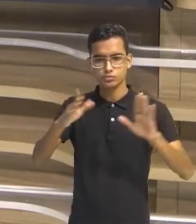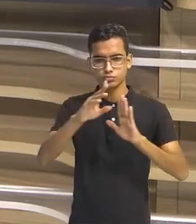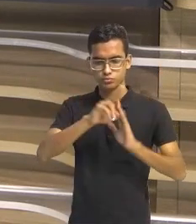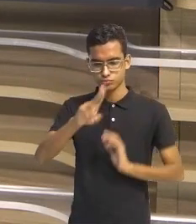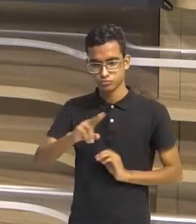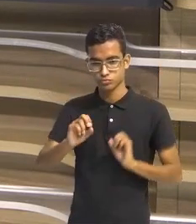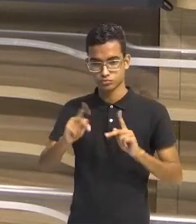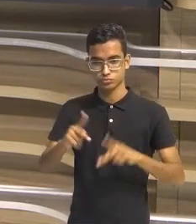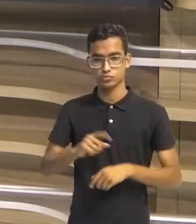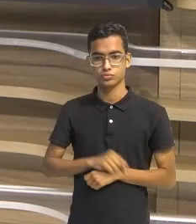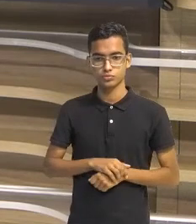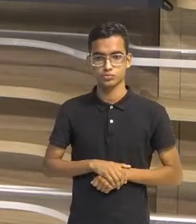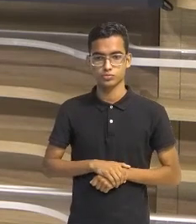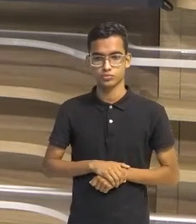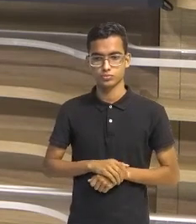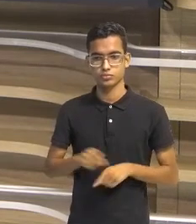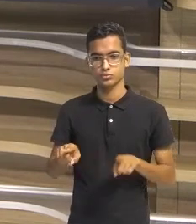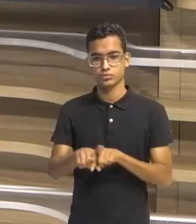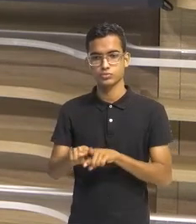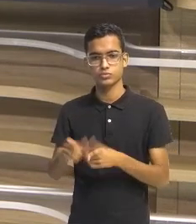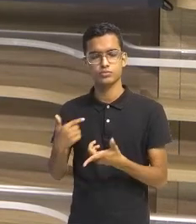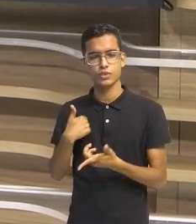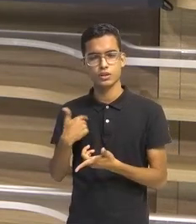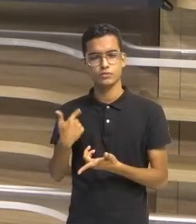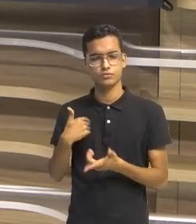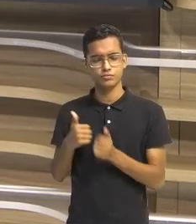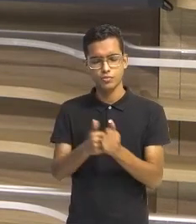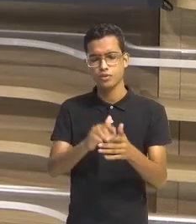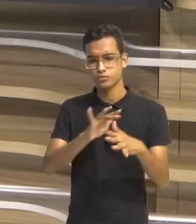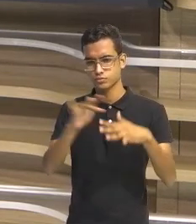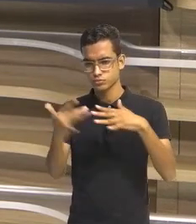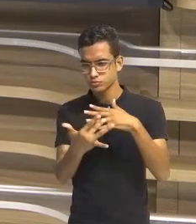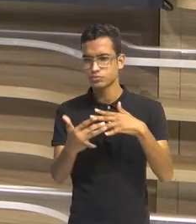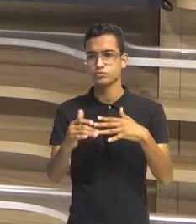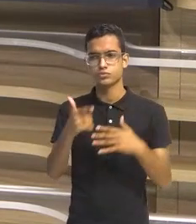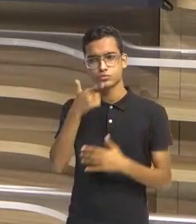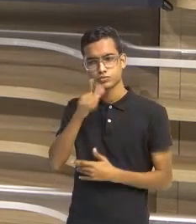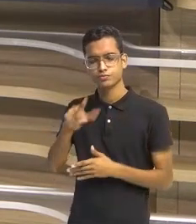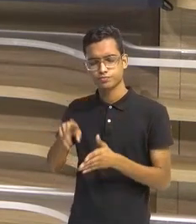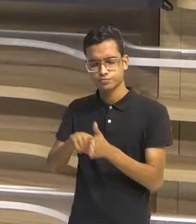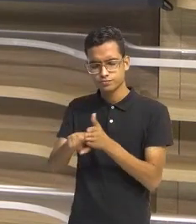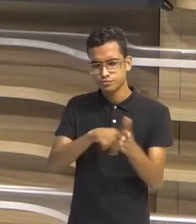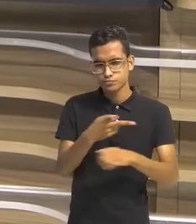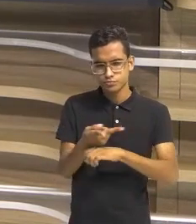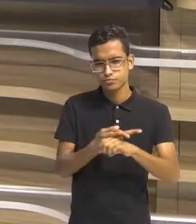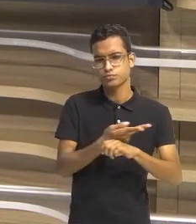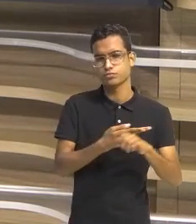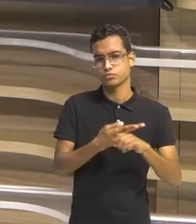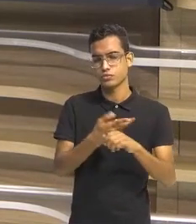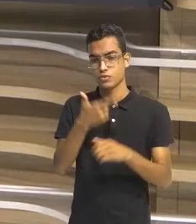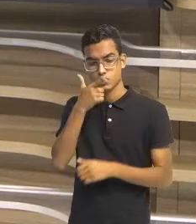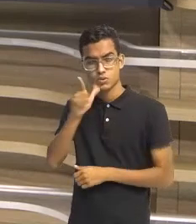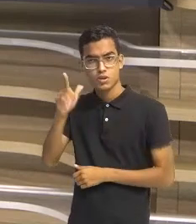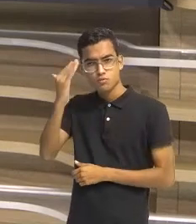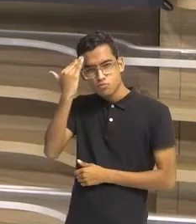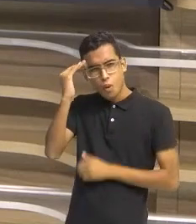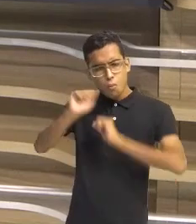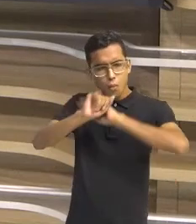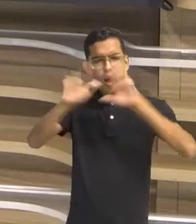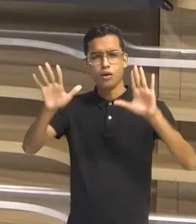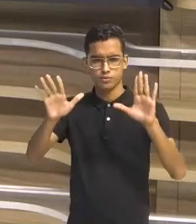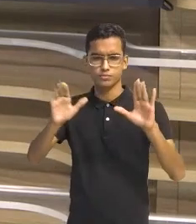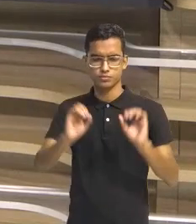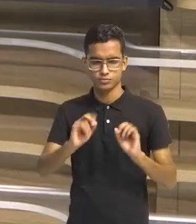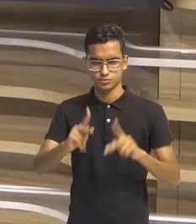nomenclatura. Procura a gente lá nos nossos canais, nas nossas redes, que você vai conseguir entender melhor, né, cada vez mais